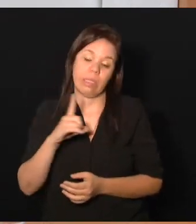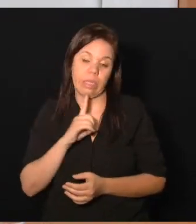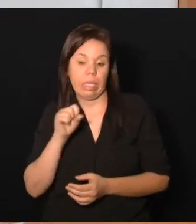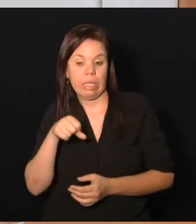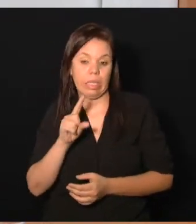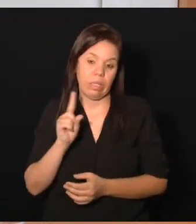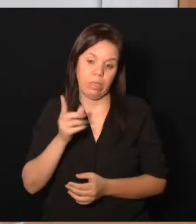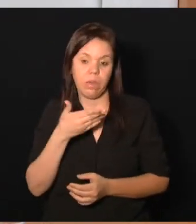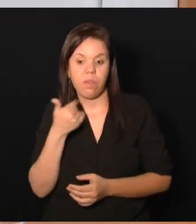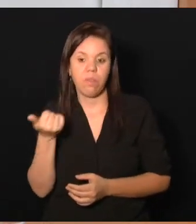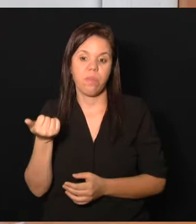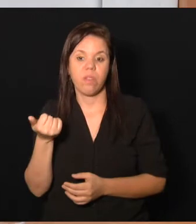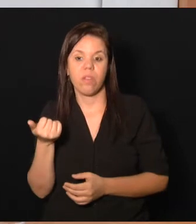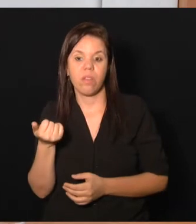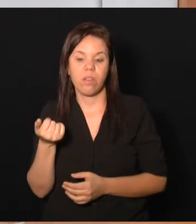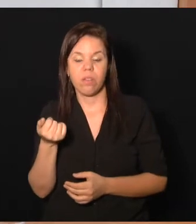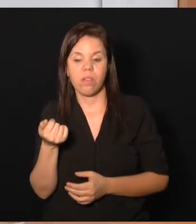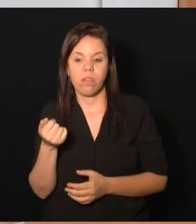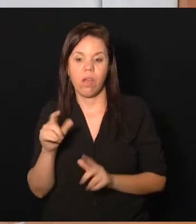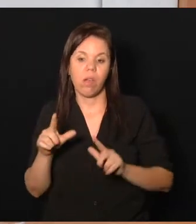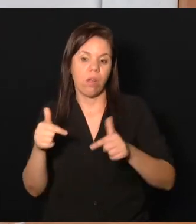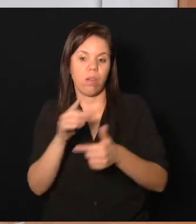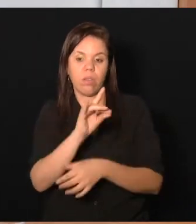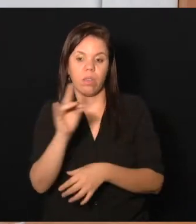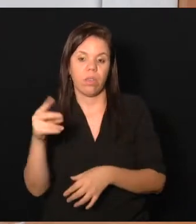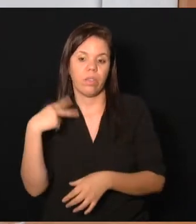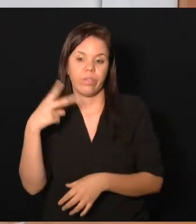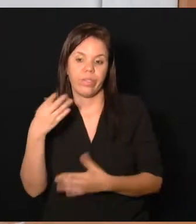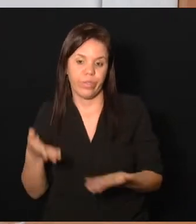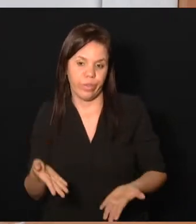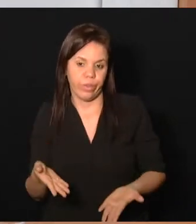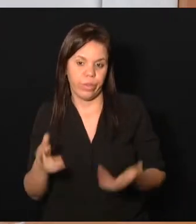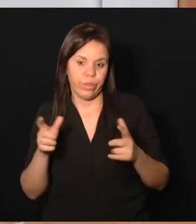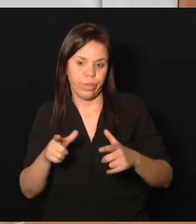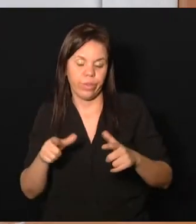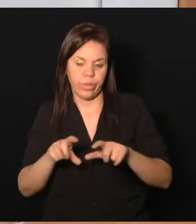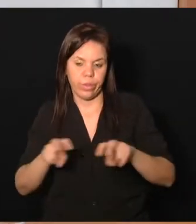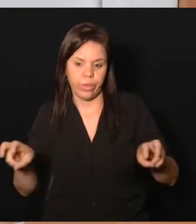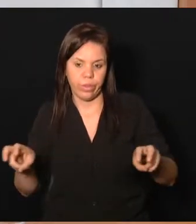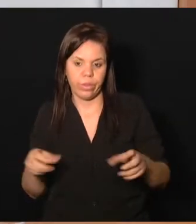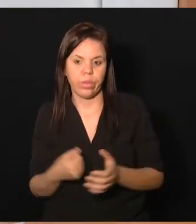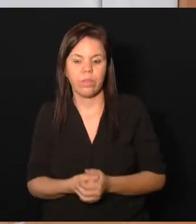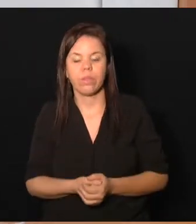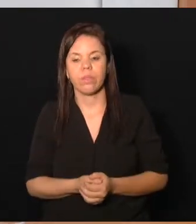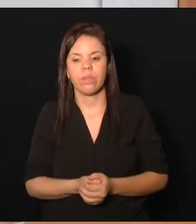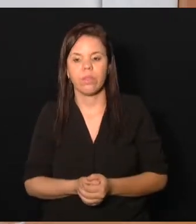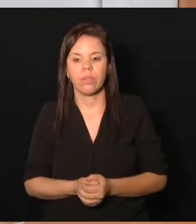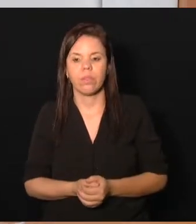pontos de melhoria, o que a atuação de cada vereador aqui dessa mesa